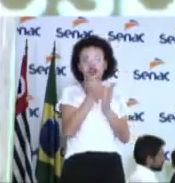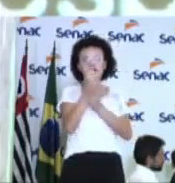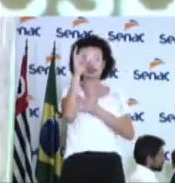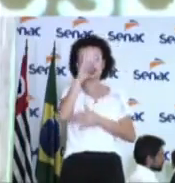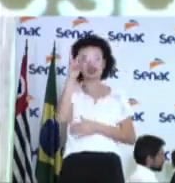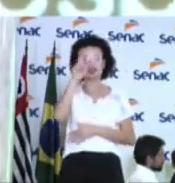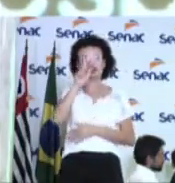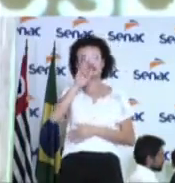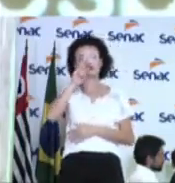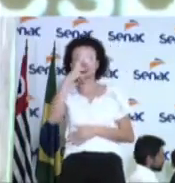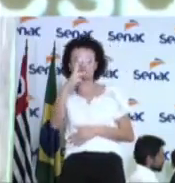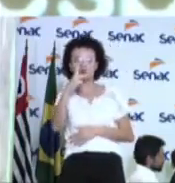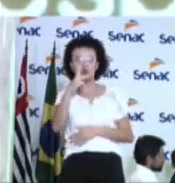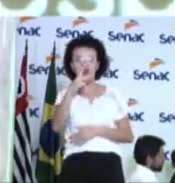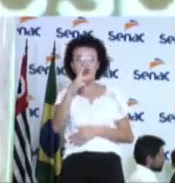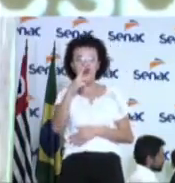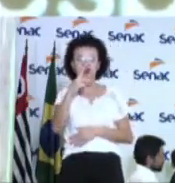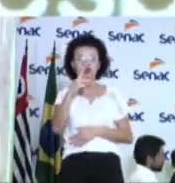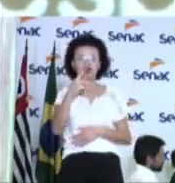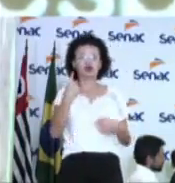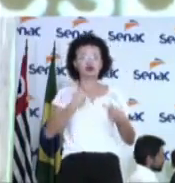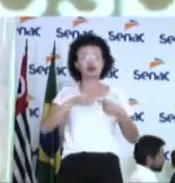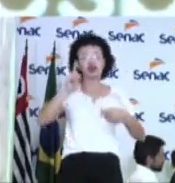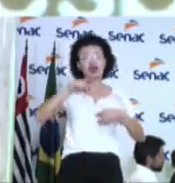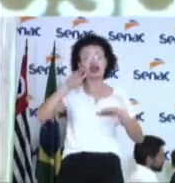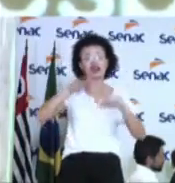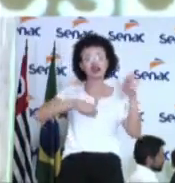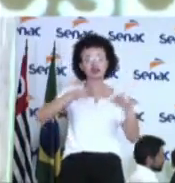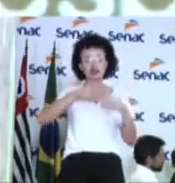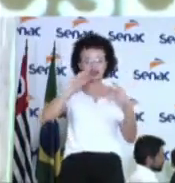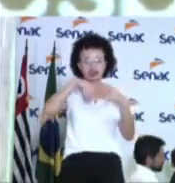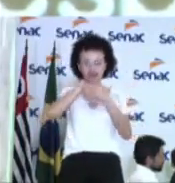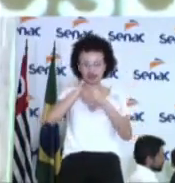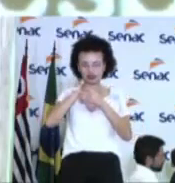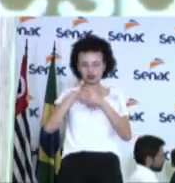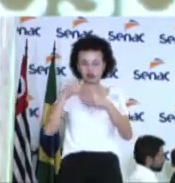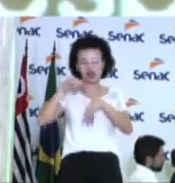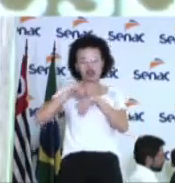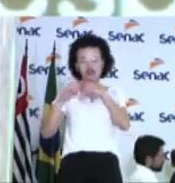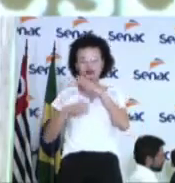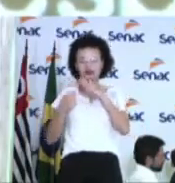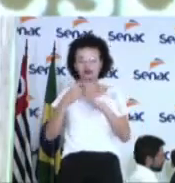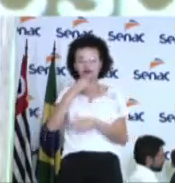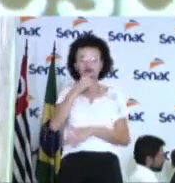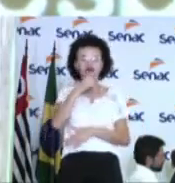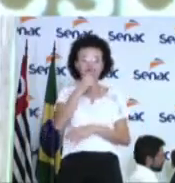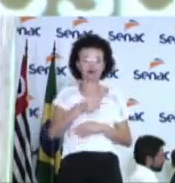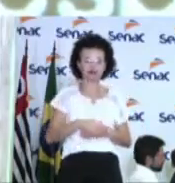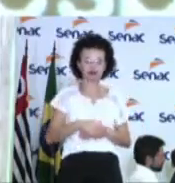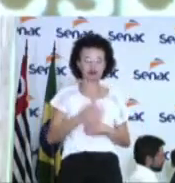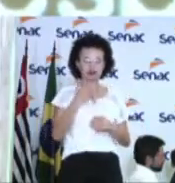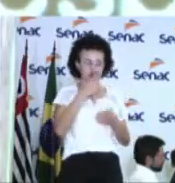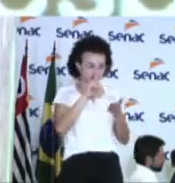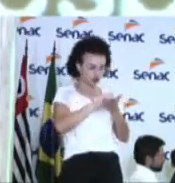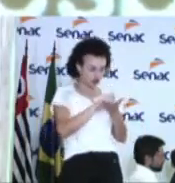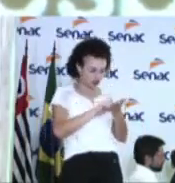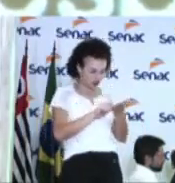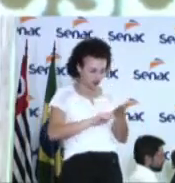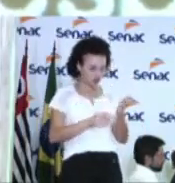construir só quatro mãos, na verdade, que são, às vezes, skills que dentro de uma agência a gente não tem. Não necessariamente a gente escreveu, fez,